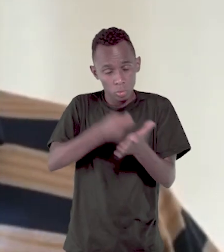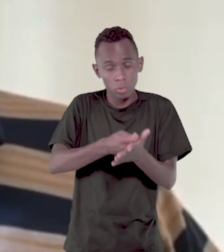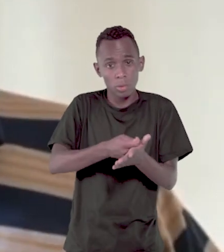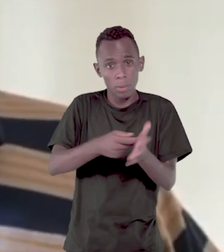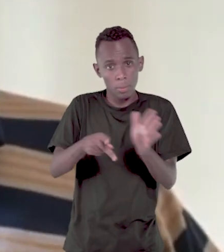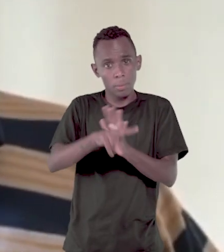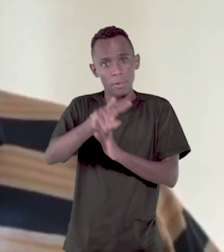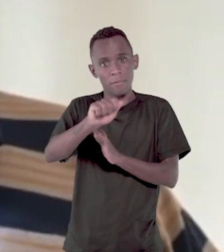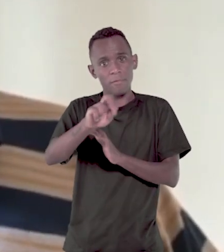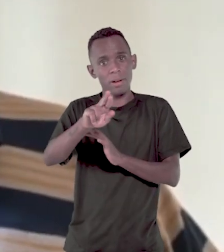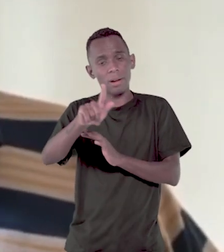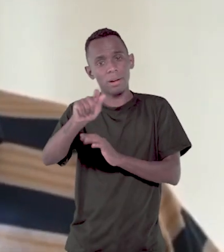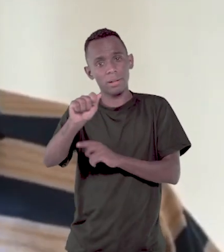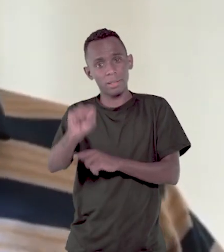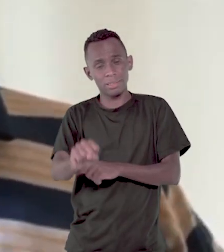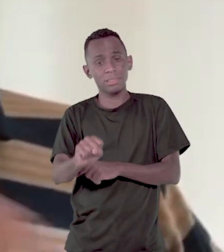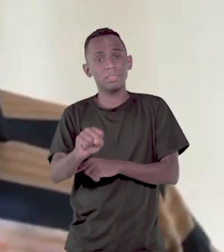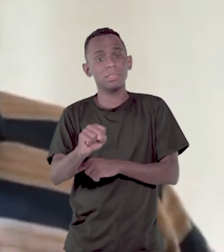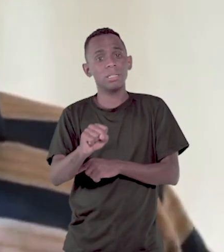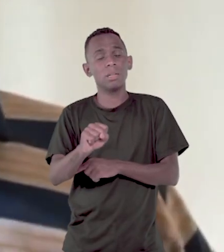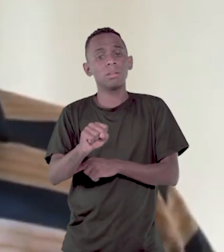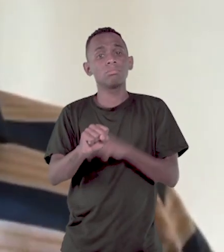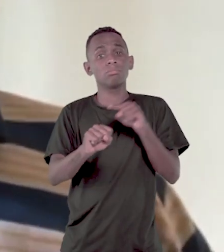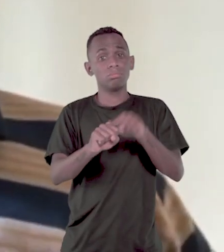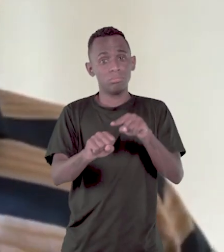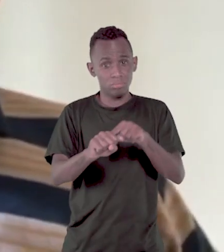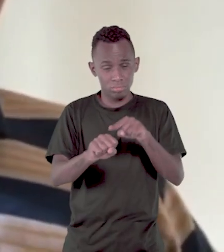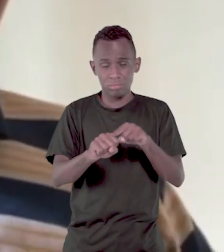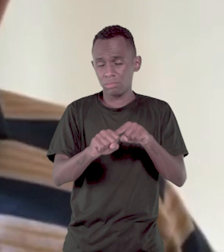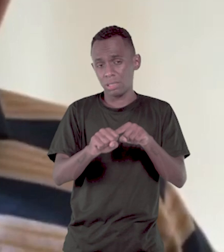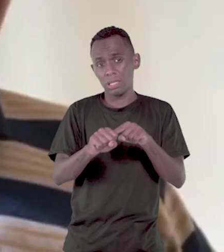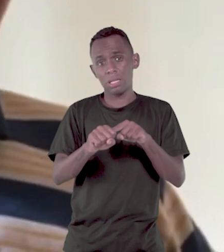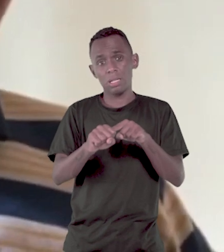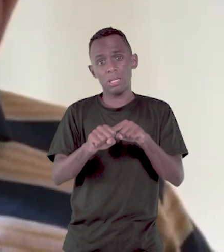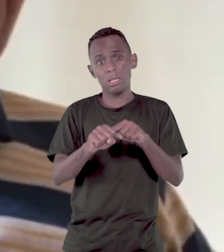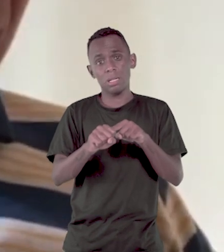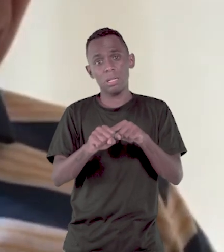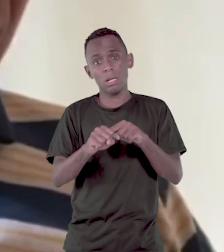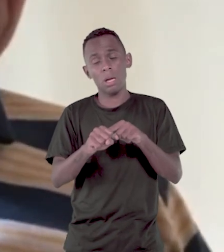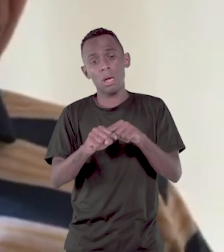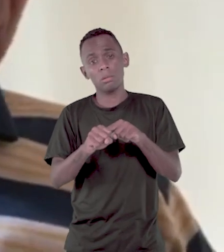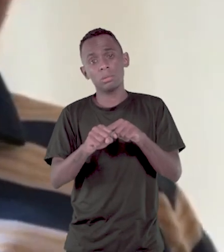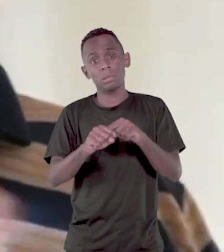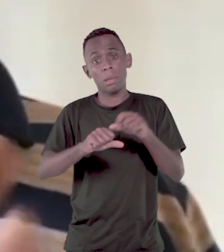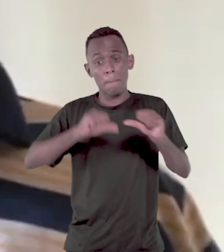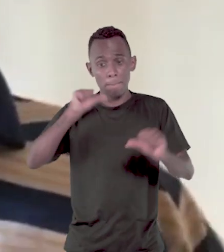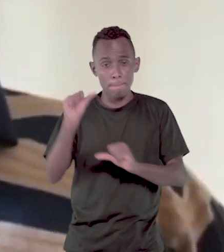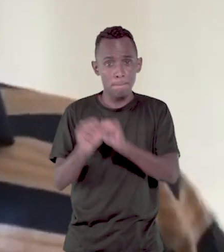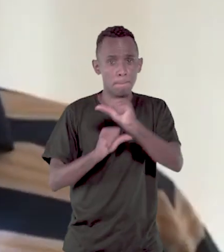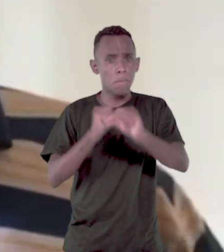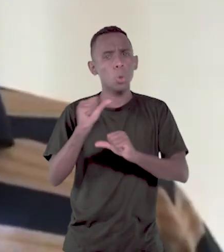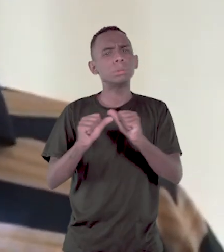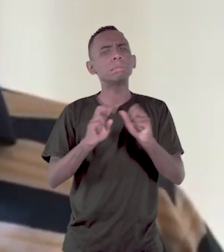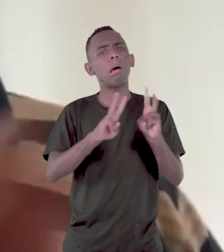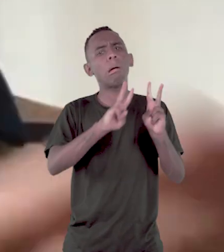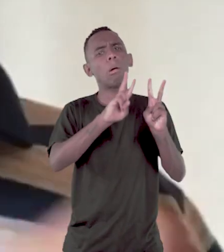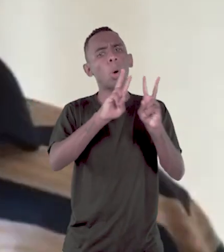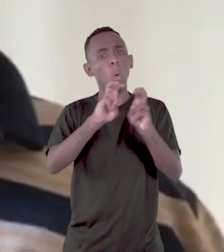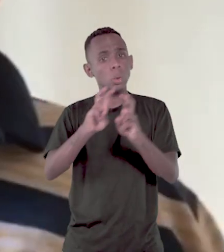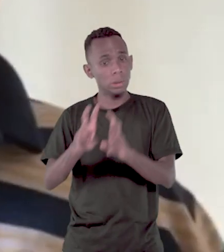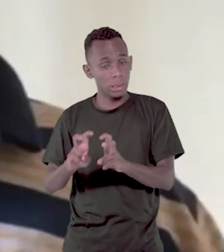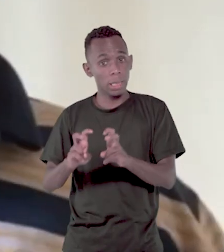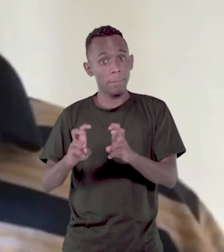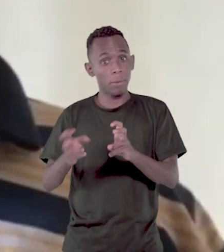em 1930 do Getúlio Vargas, em que o Getúlio Vargas, de alguma maneira, transforma